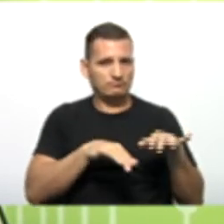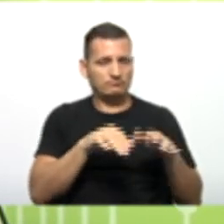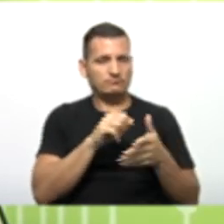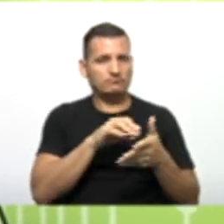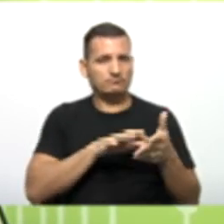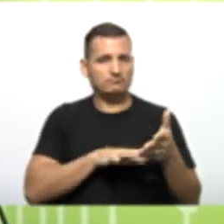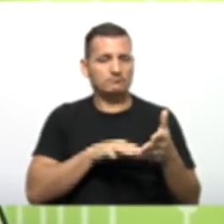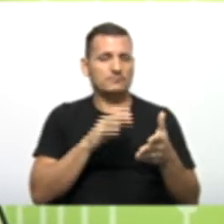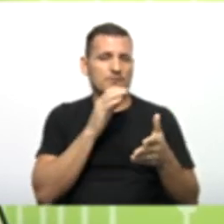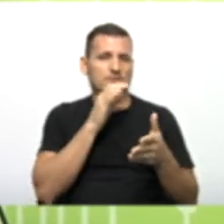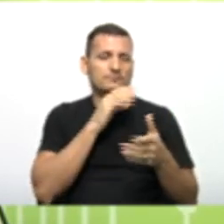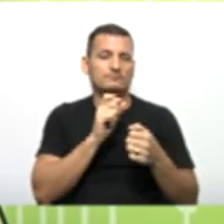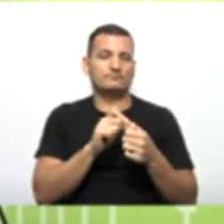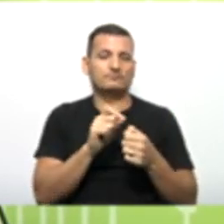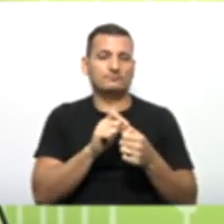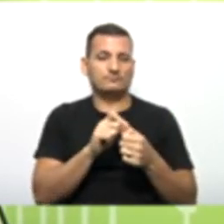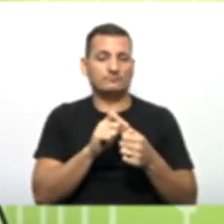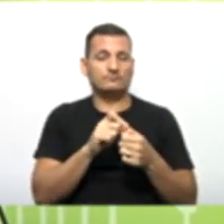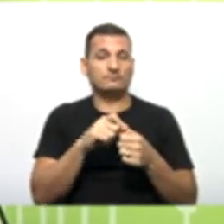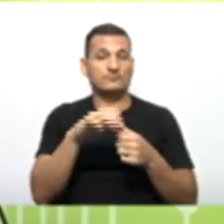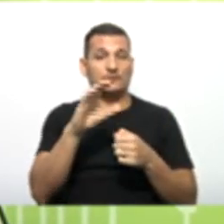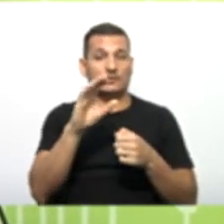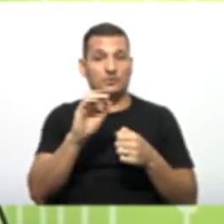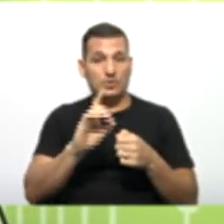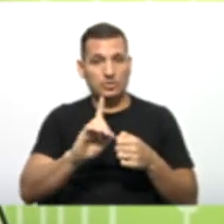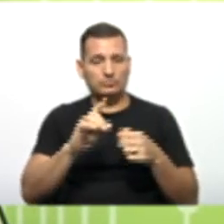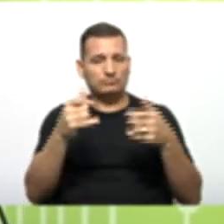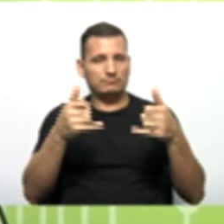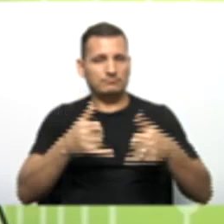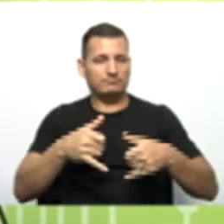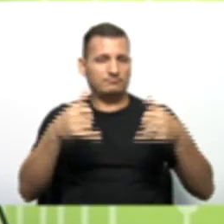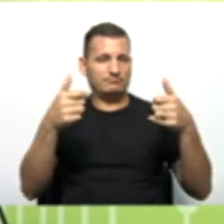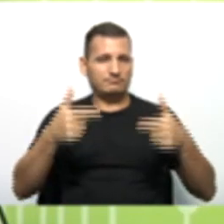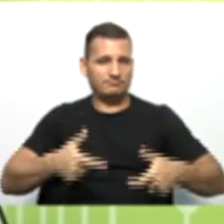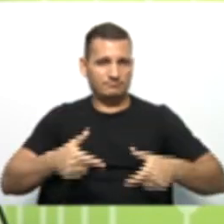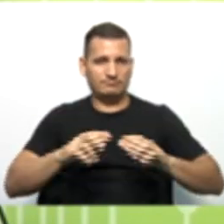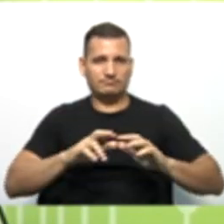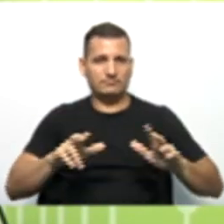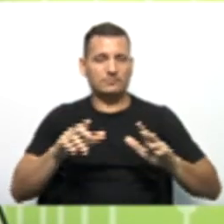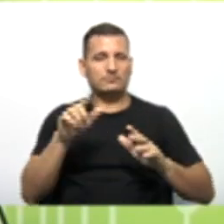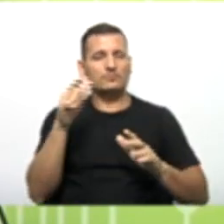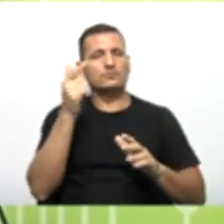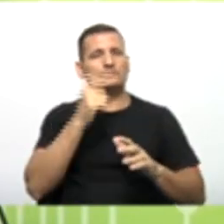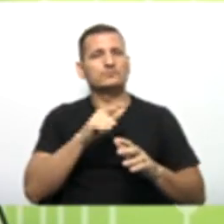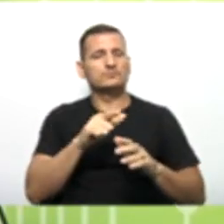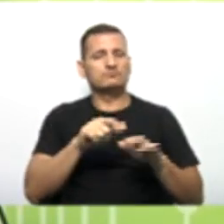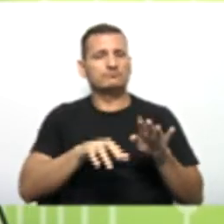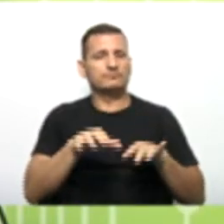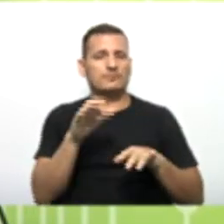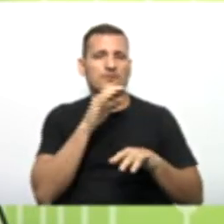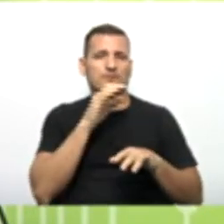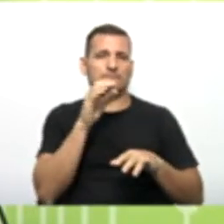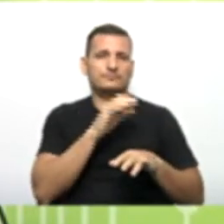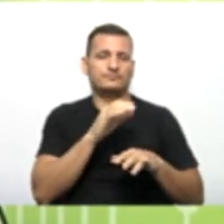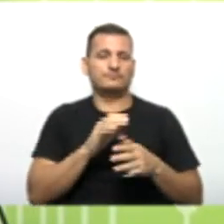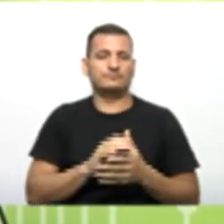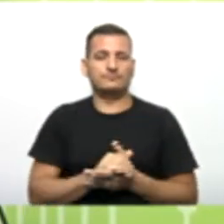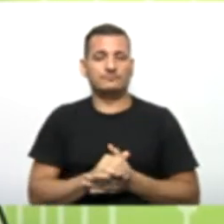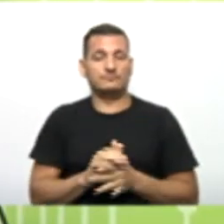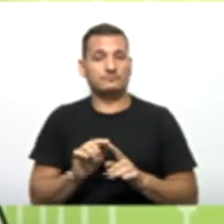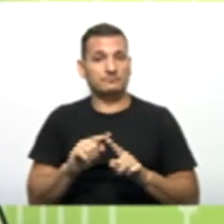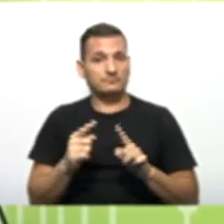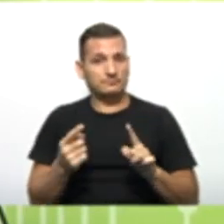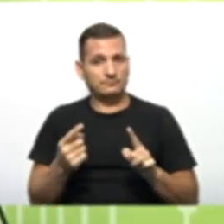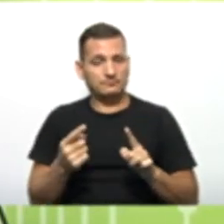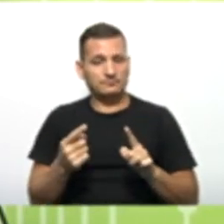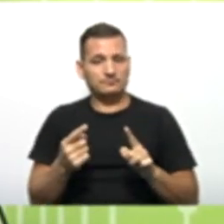fazer bem rapidinho com os códigos vocês vão conseguir produzir bem mais rápido porém